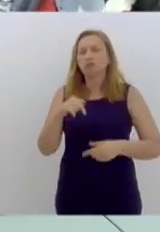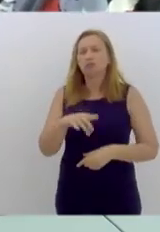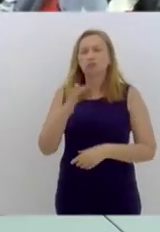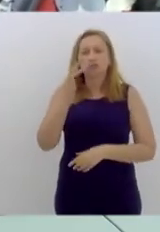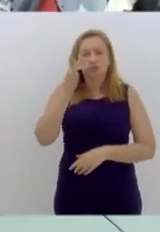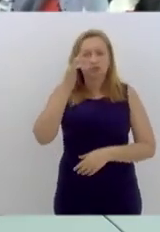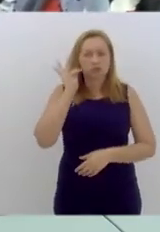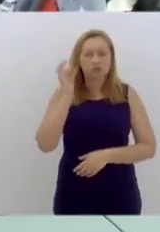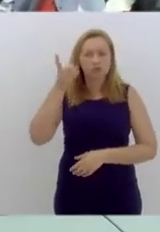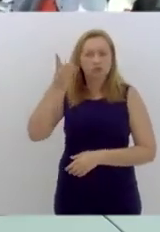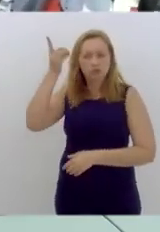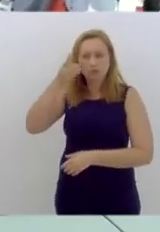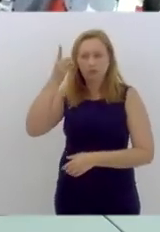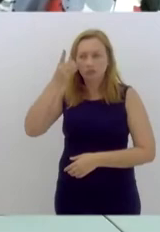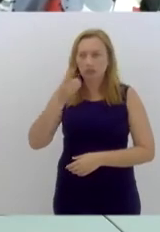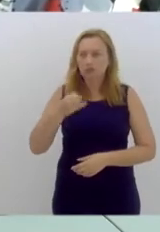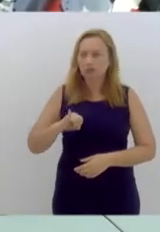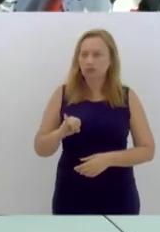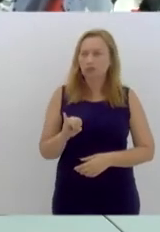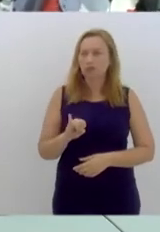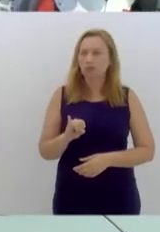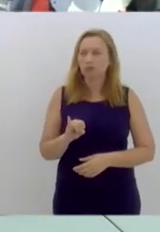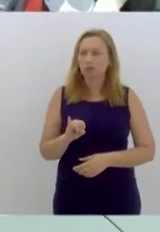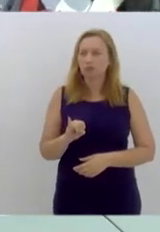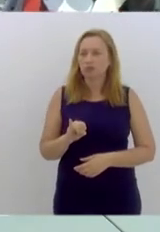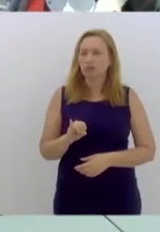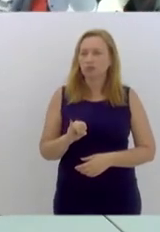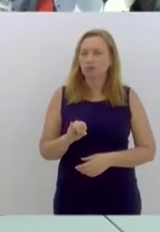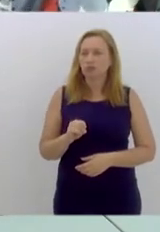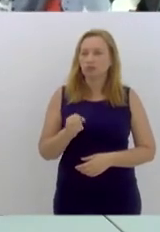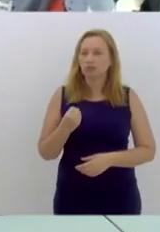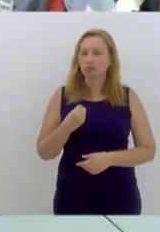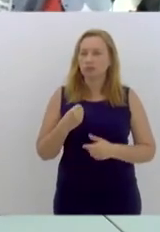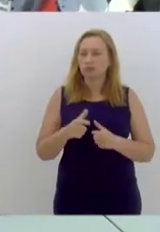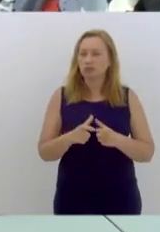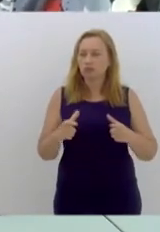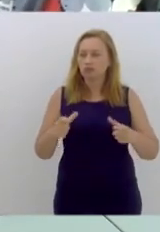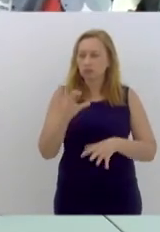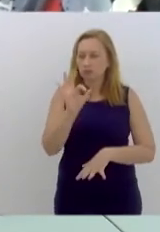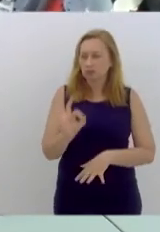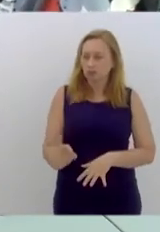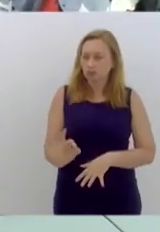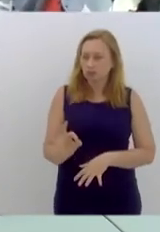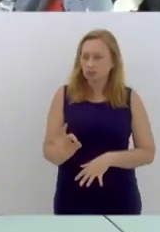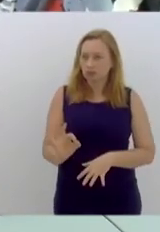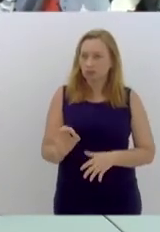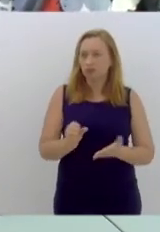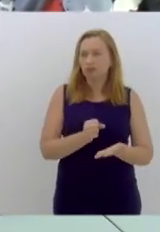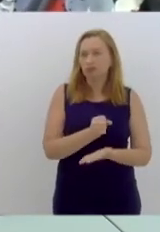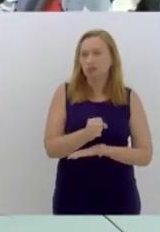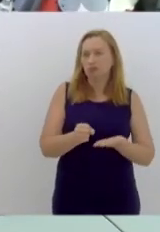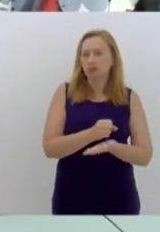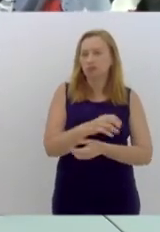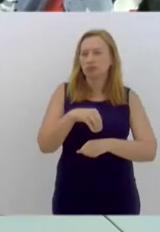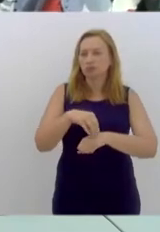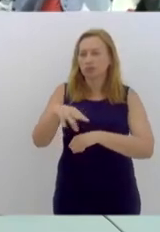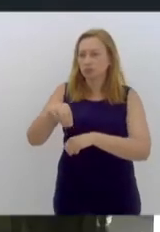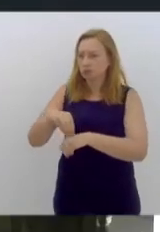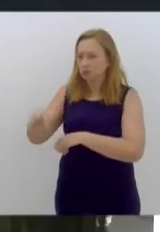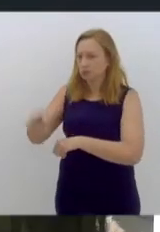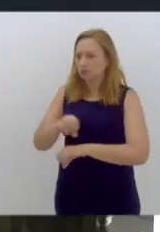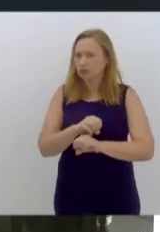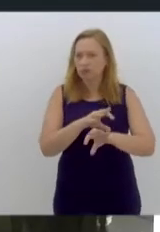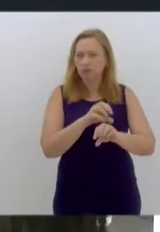presidente, se a gente aumenta os critérios, a porcentagem que baseada em indicadores educacionais, existe